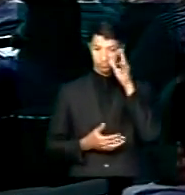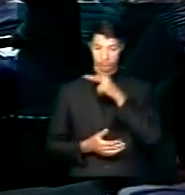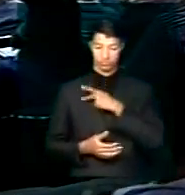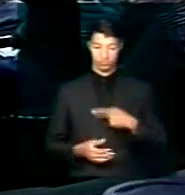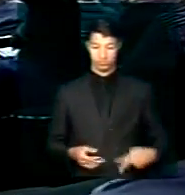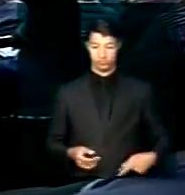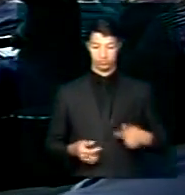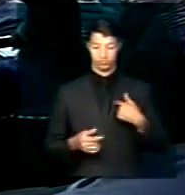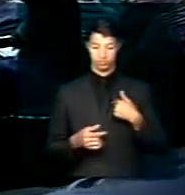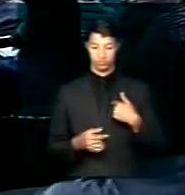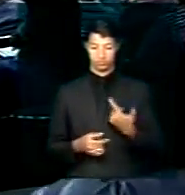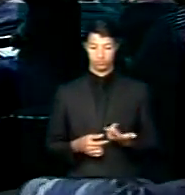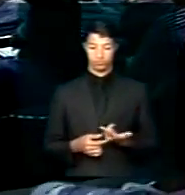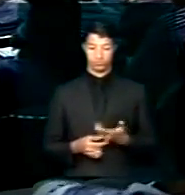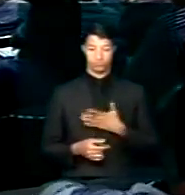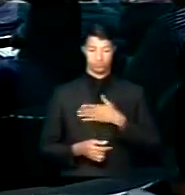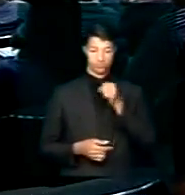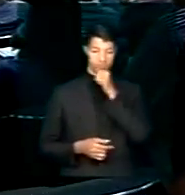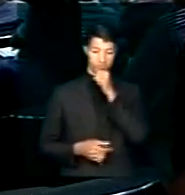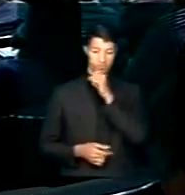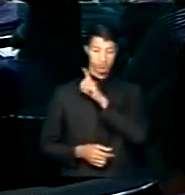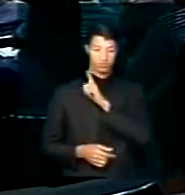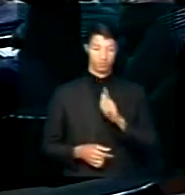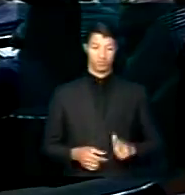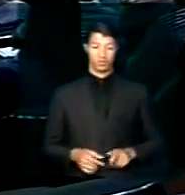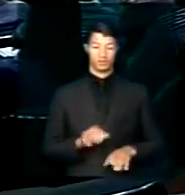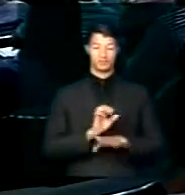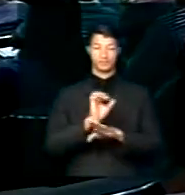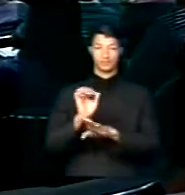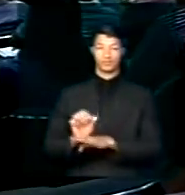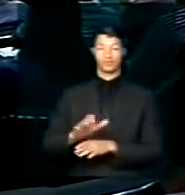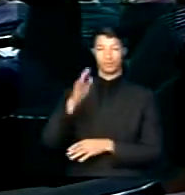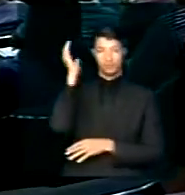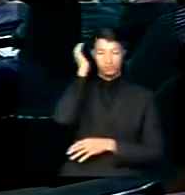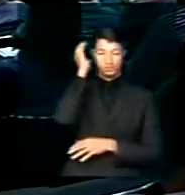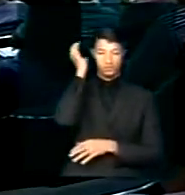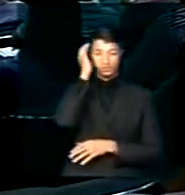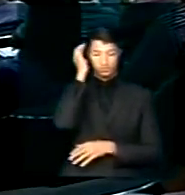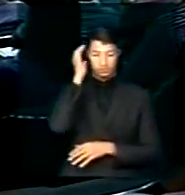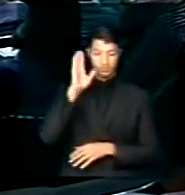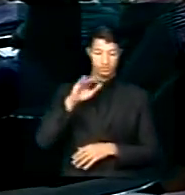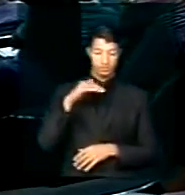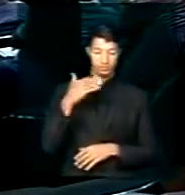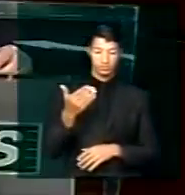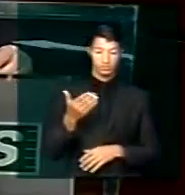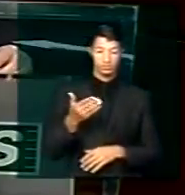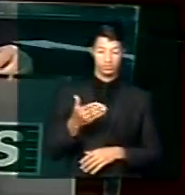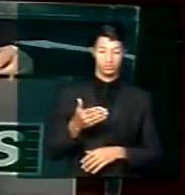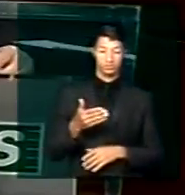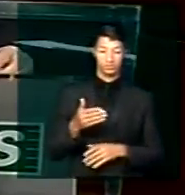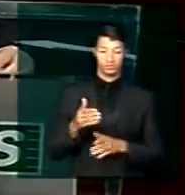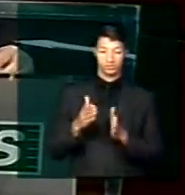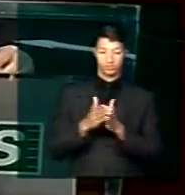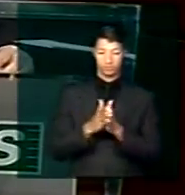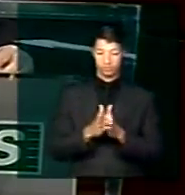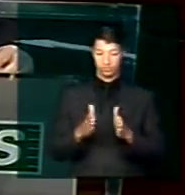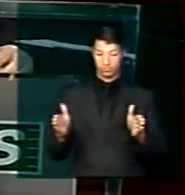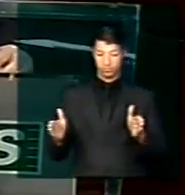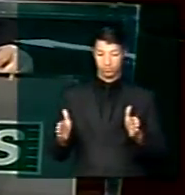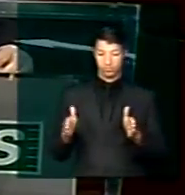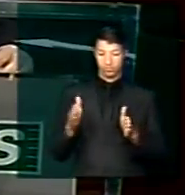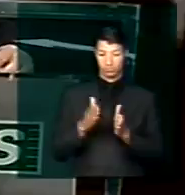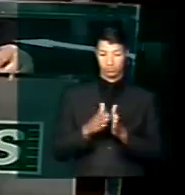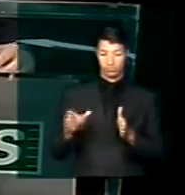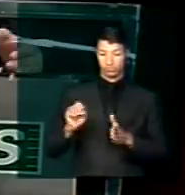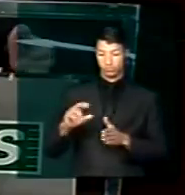presidente. Meu avô era governador do Estado Único de Mato Grosso quando foi dividido Mato Grosso